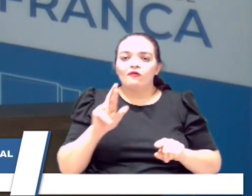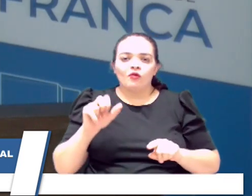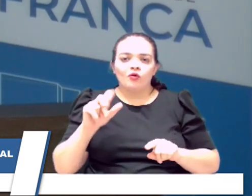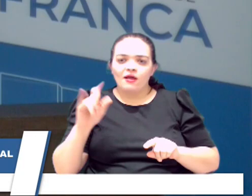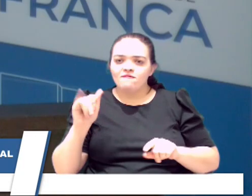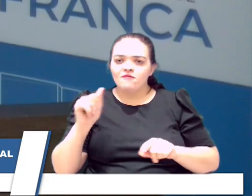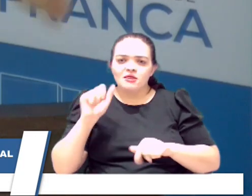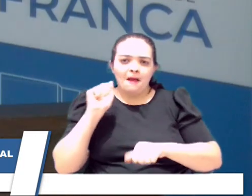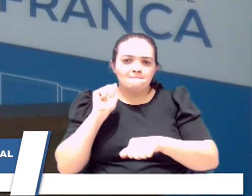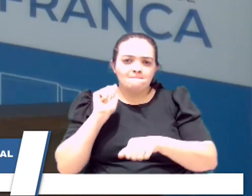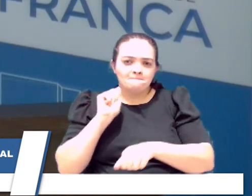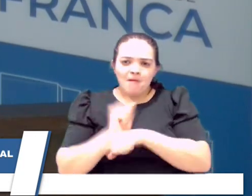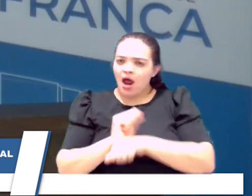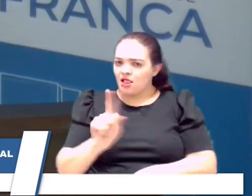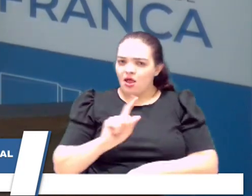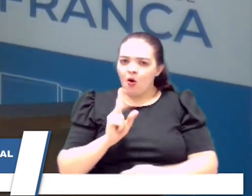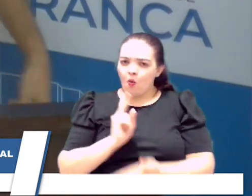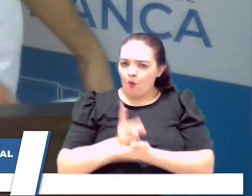galera!